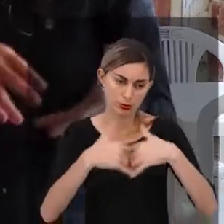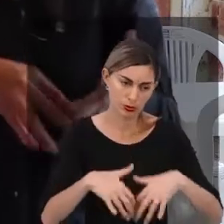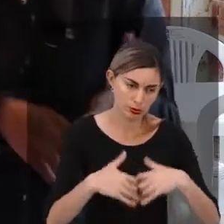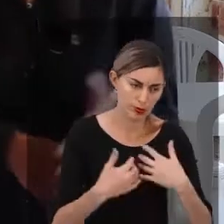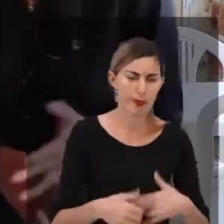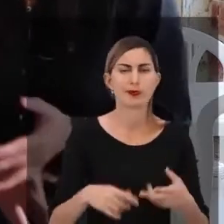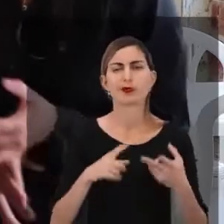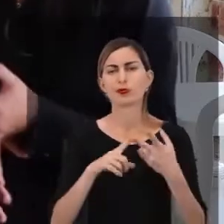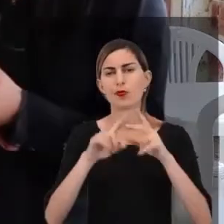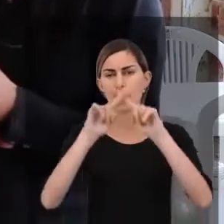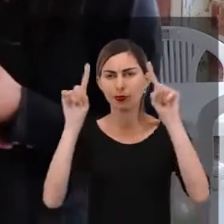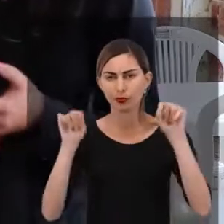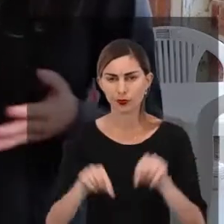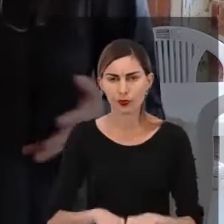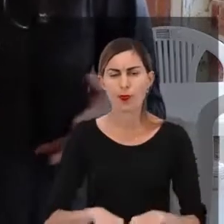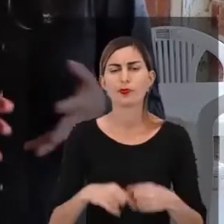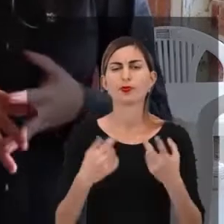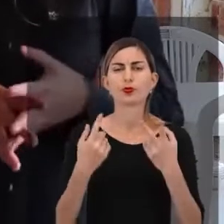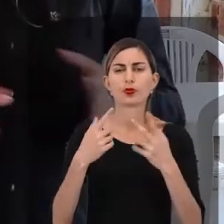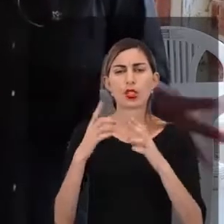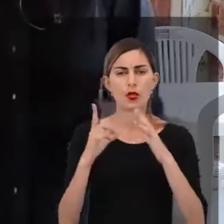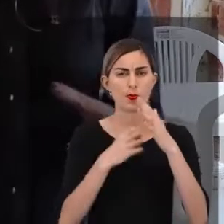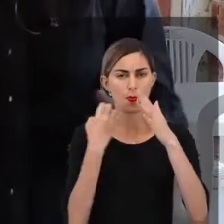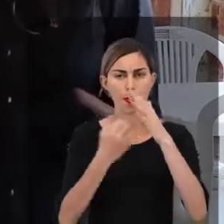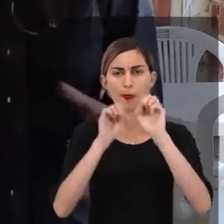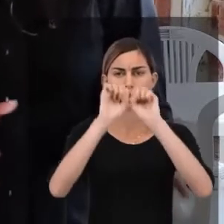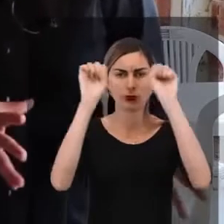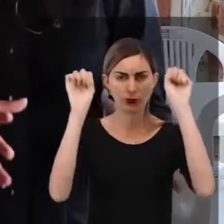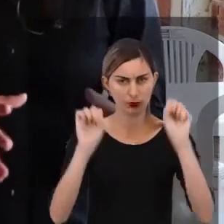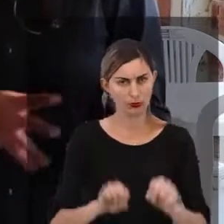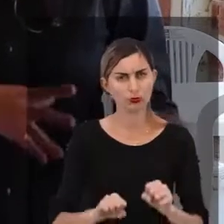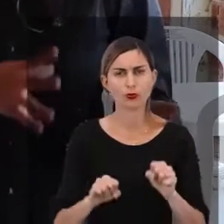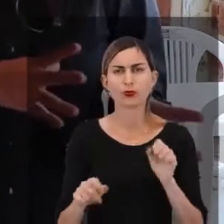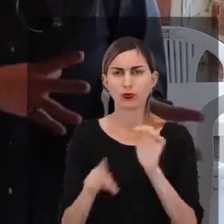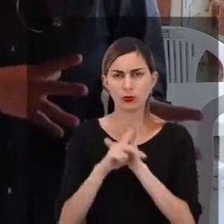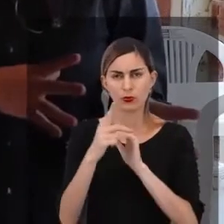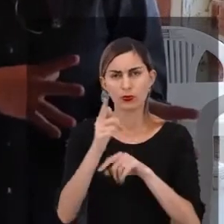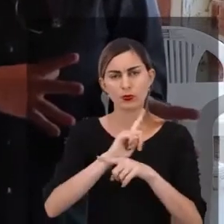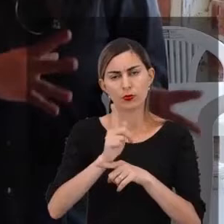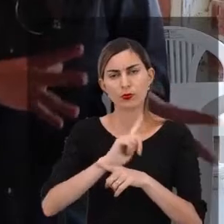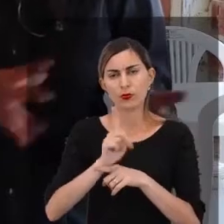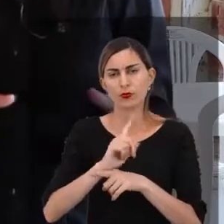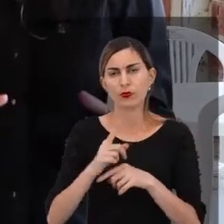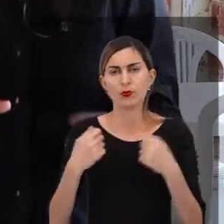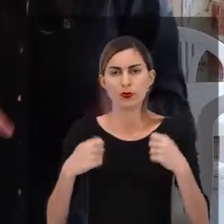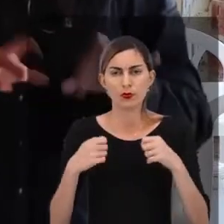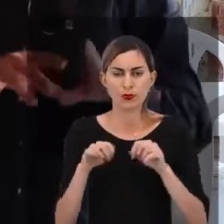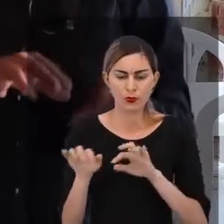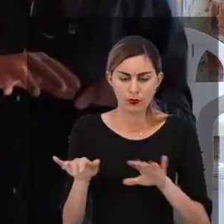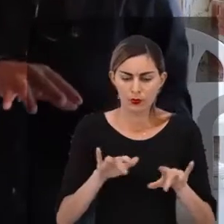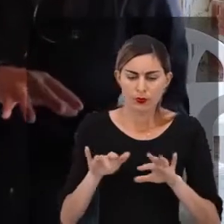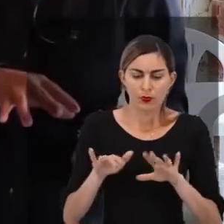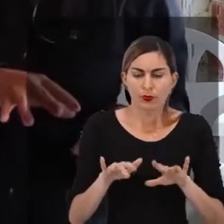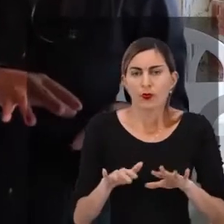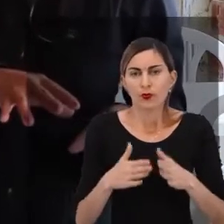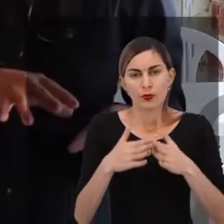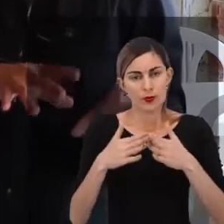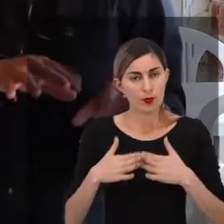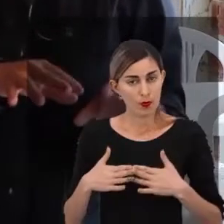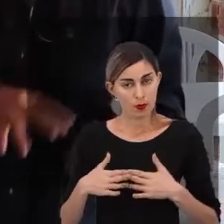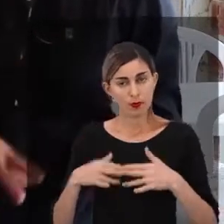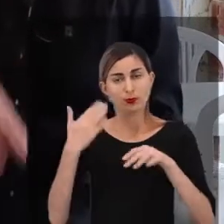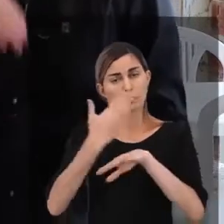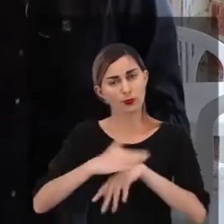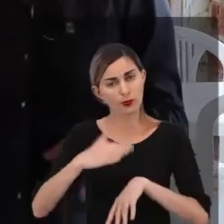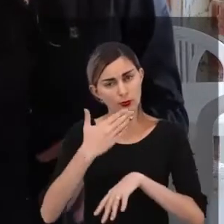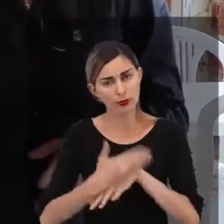Jane? Equipamento você pede sistema, né? Então, tem empresas que têm um sistema de gestão que você tem que fazer